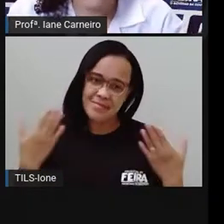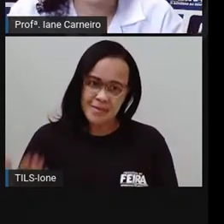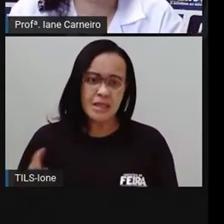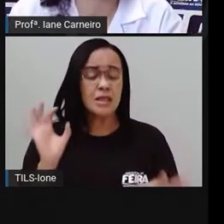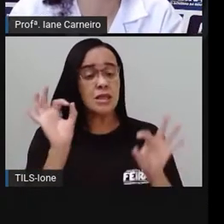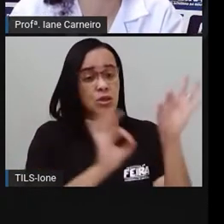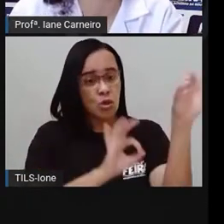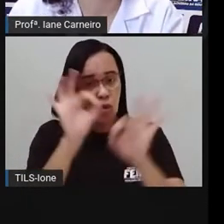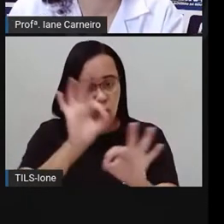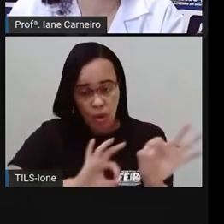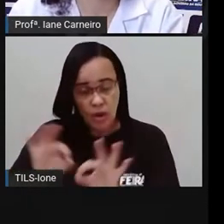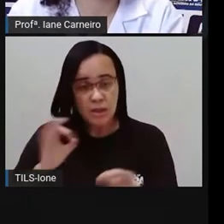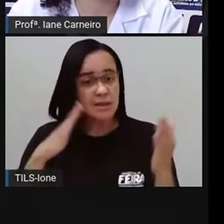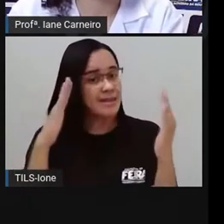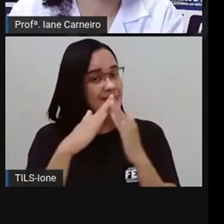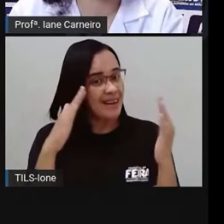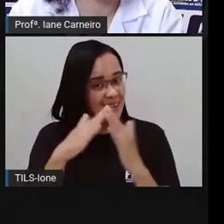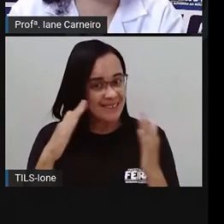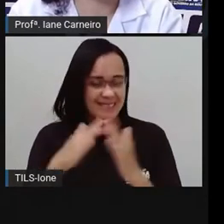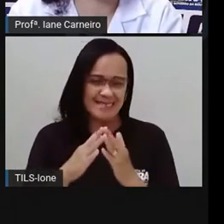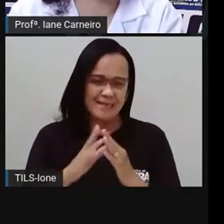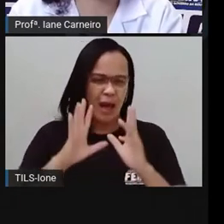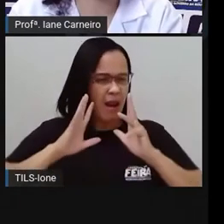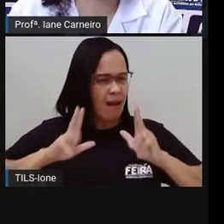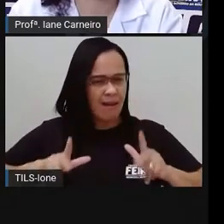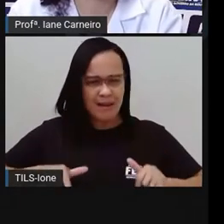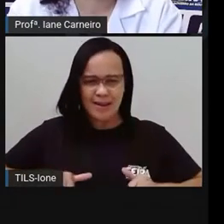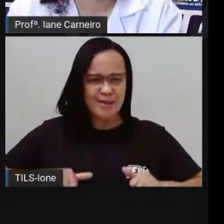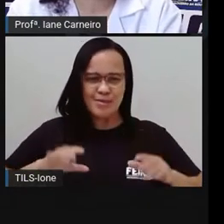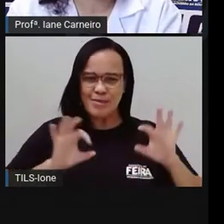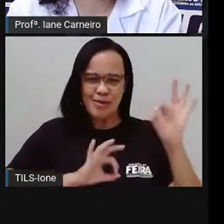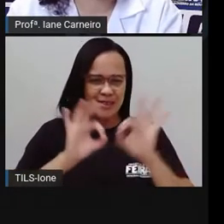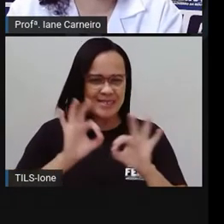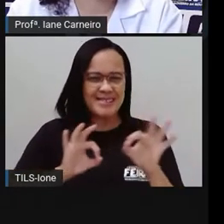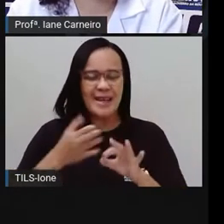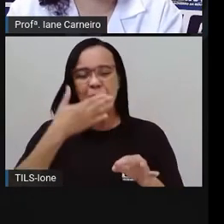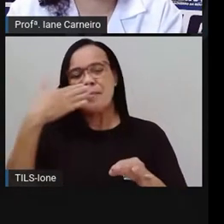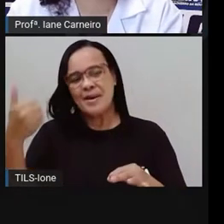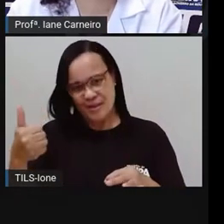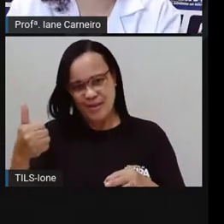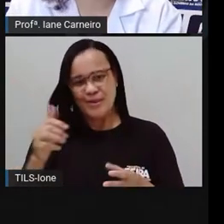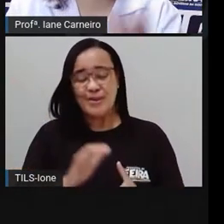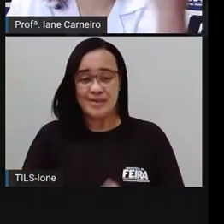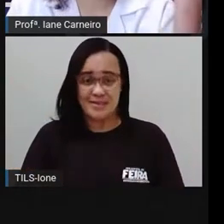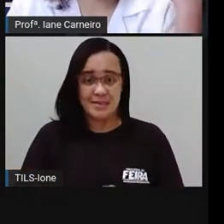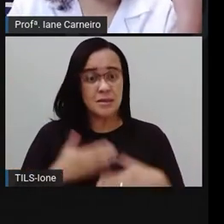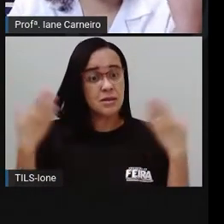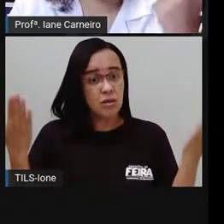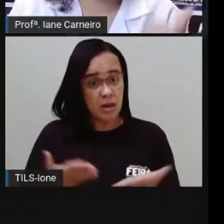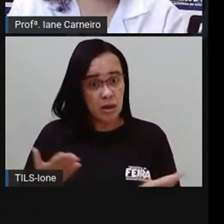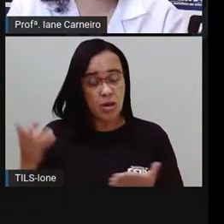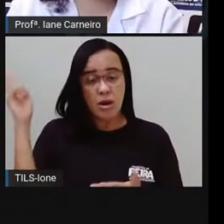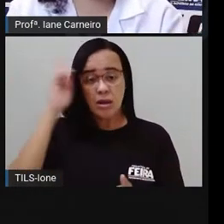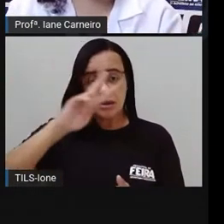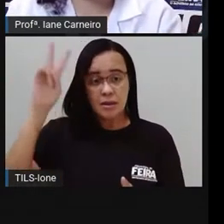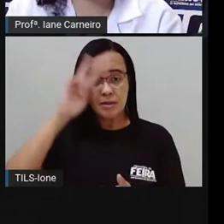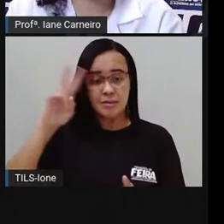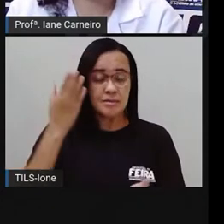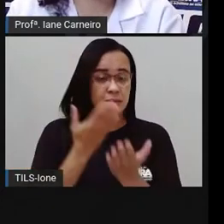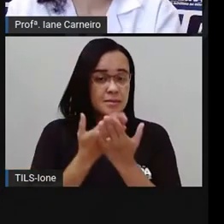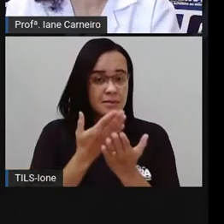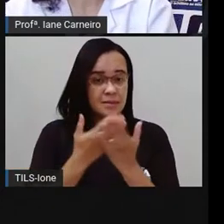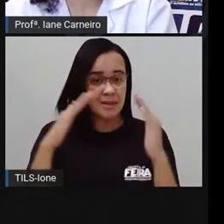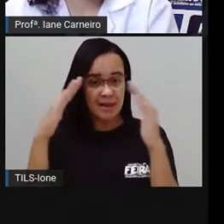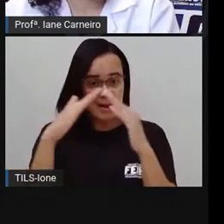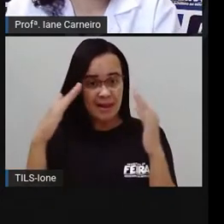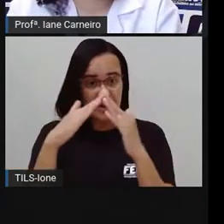tudo arrumadinho deixa o nosso lar bem melhor, tá certo? E aí, a gente lembrando aquela aula que nós falamos sobre a casa,